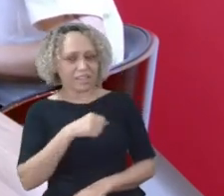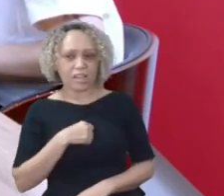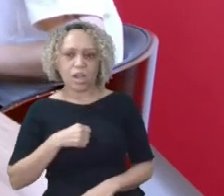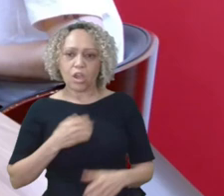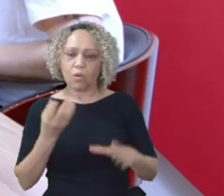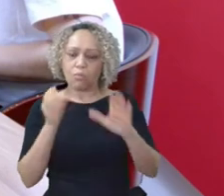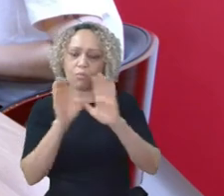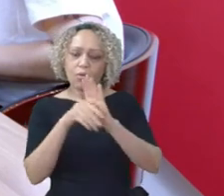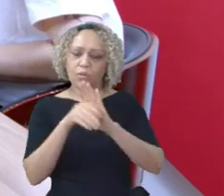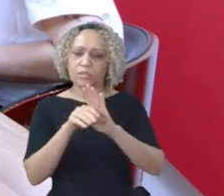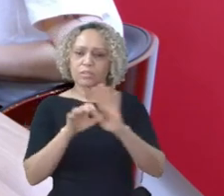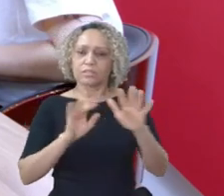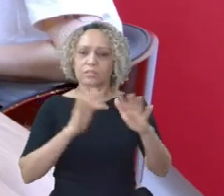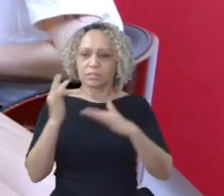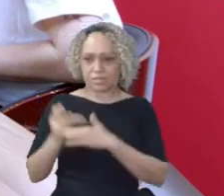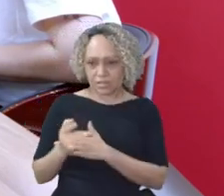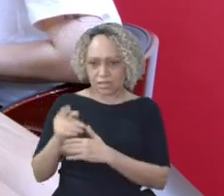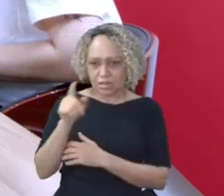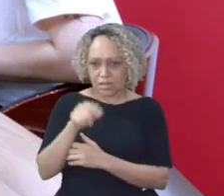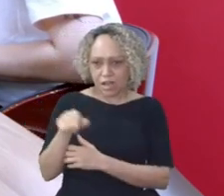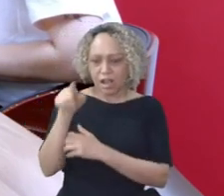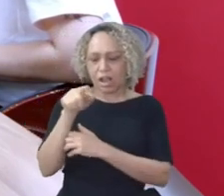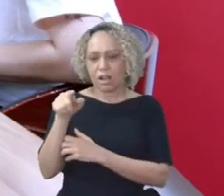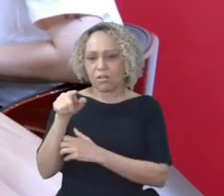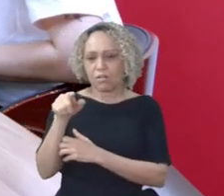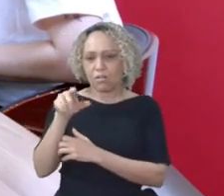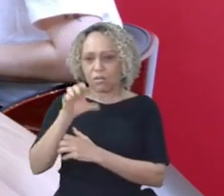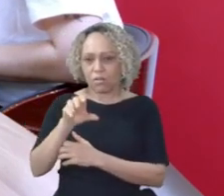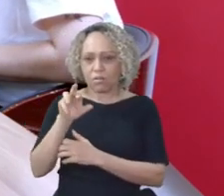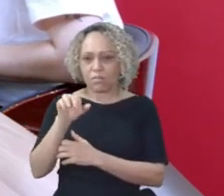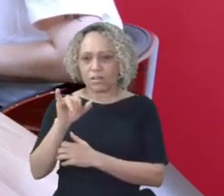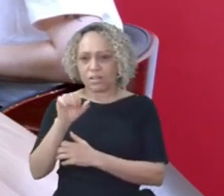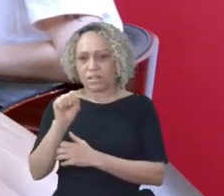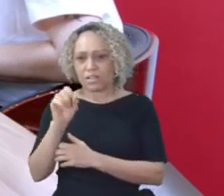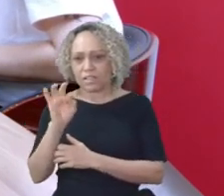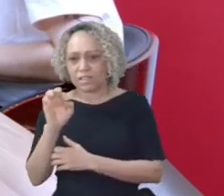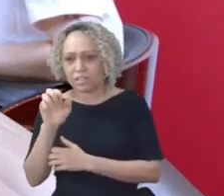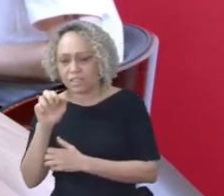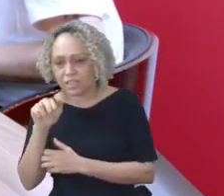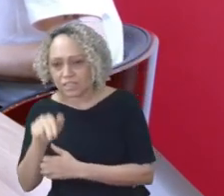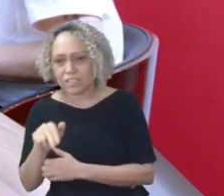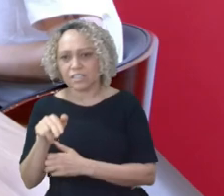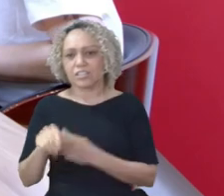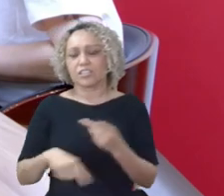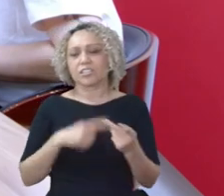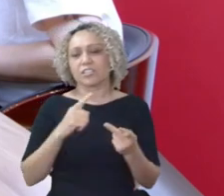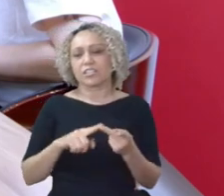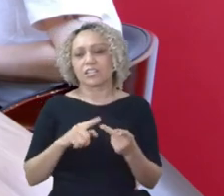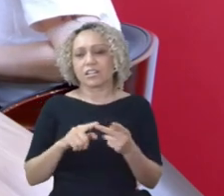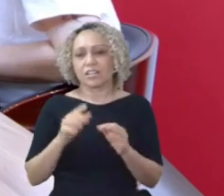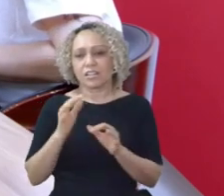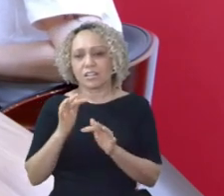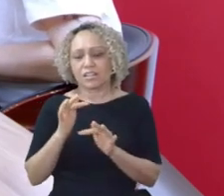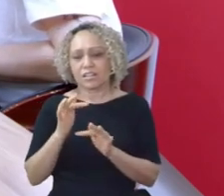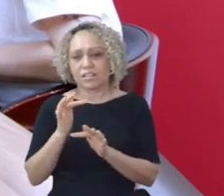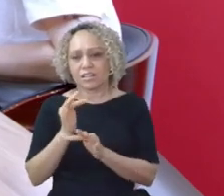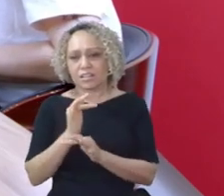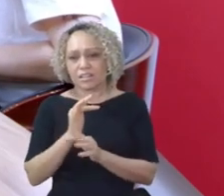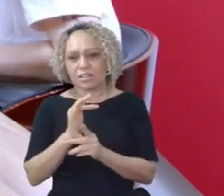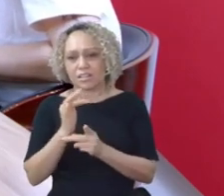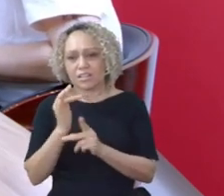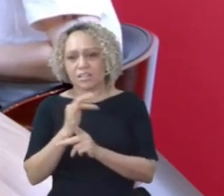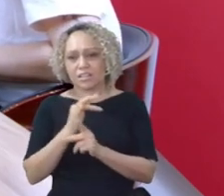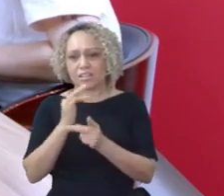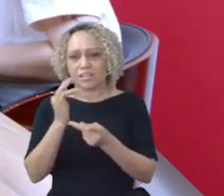podem me encontrar pro @ChristianWariu, no Instagram, no TikTok, não tem mais o, né, mas,